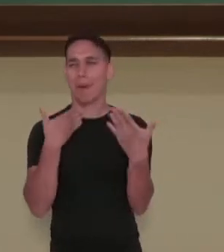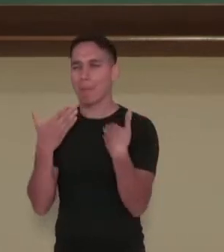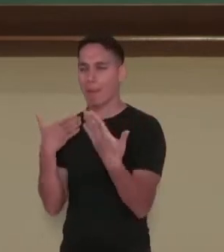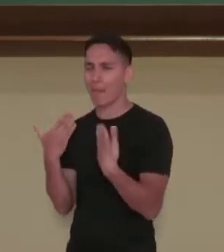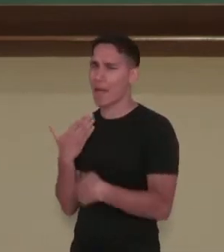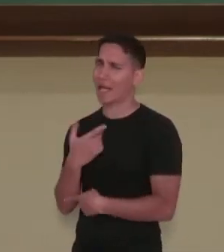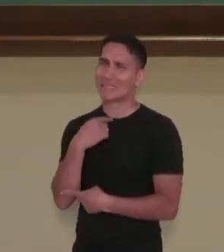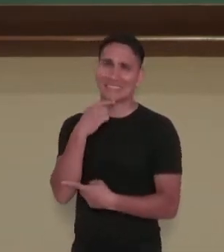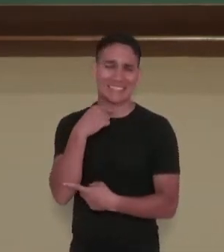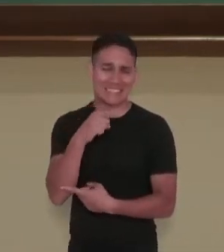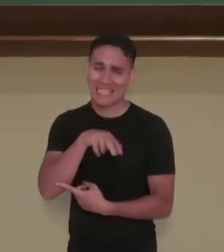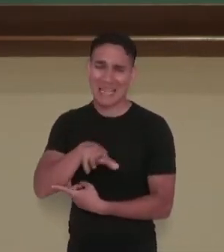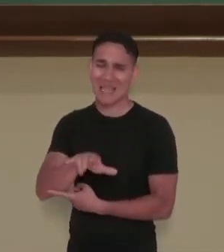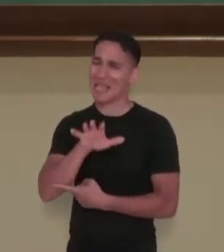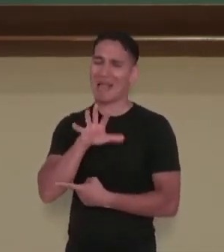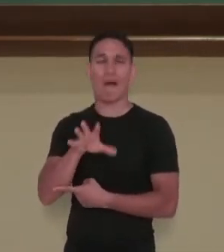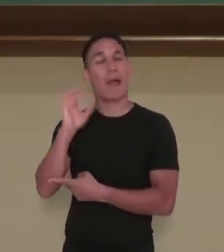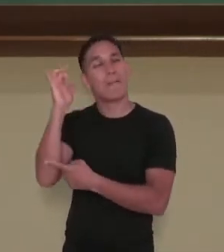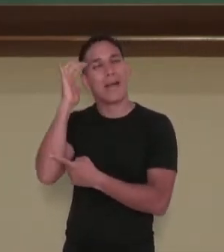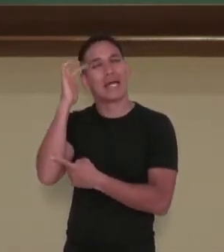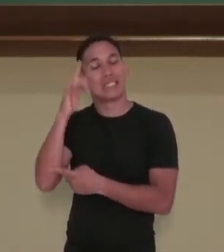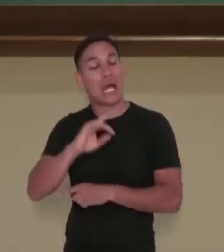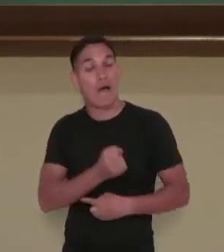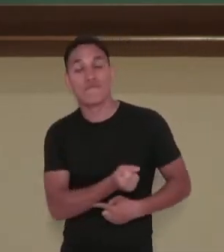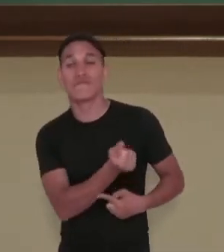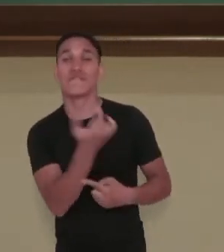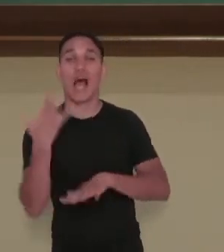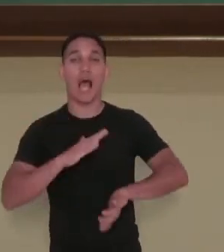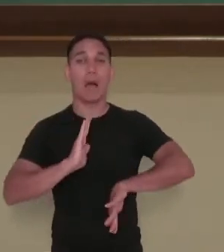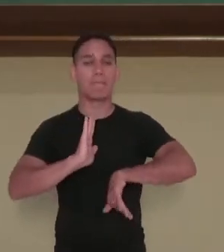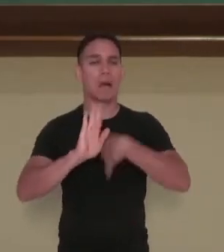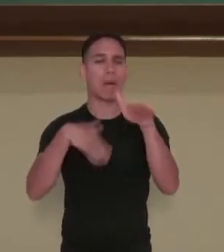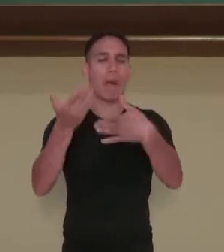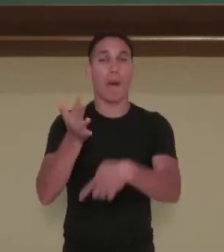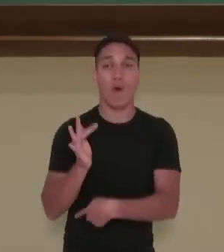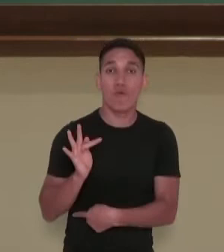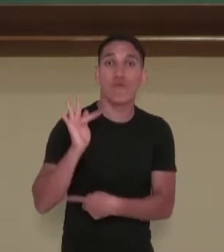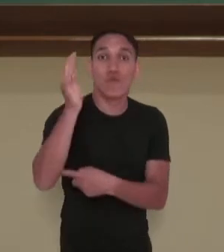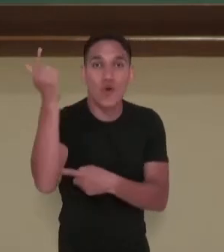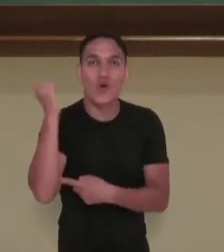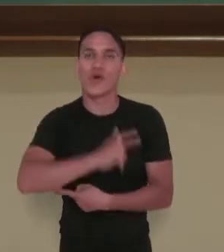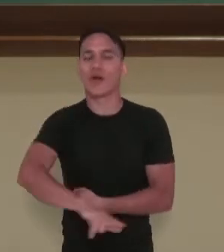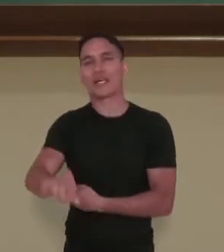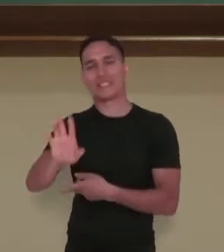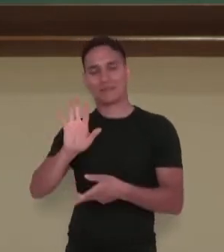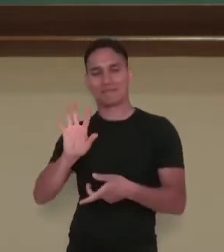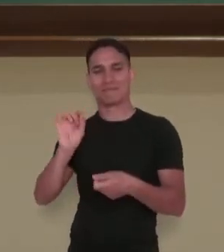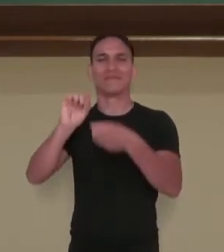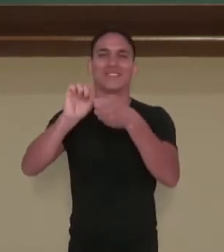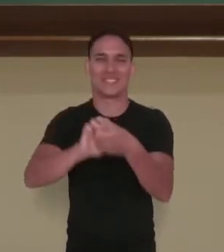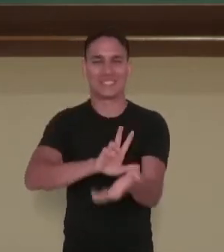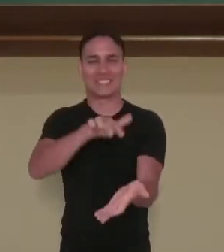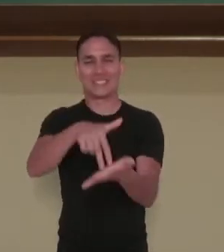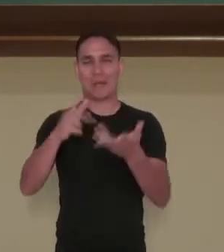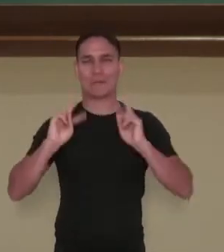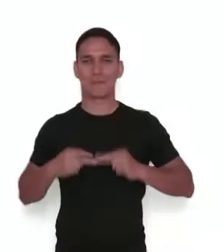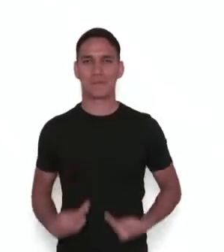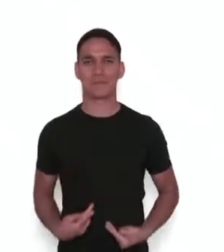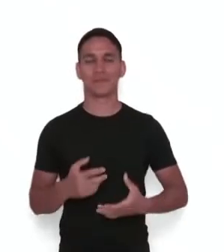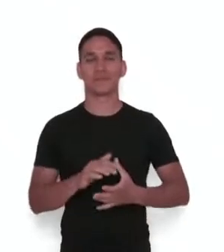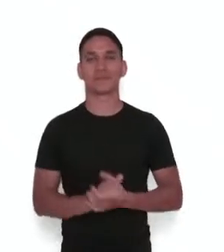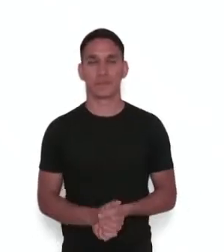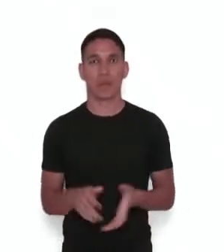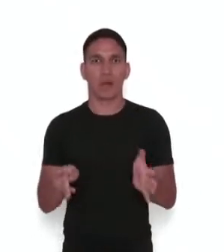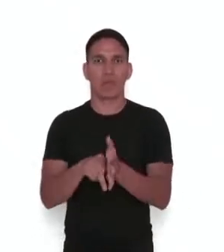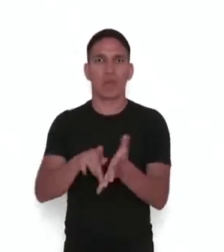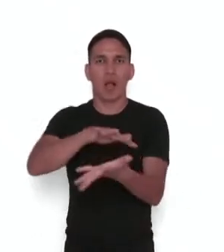não estavam nem próximas de tantas coisas que no futuro aguardava a humanidade. No